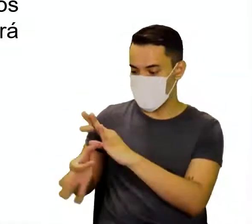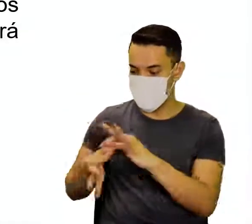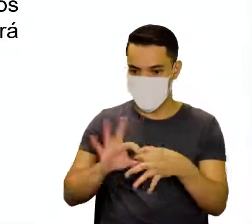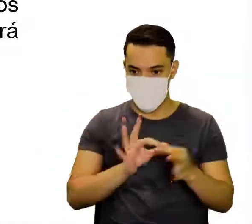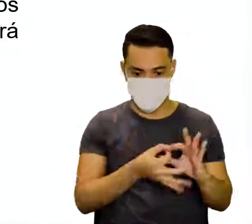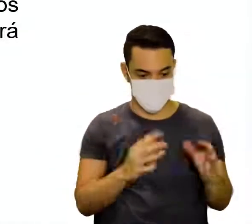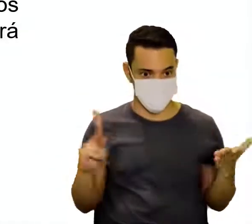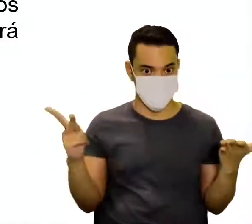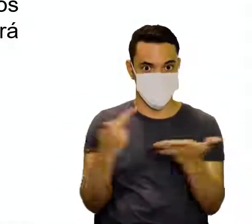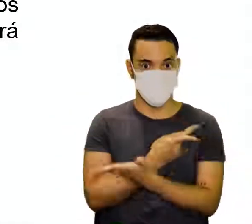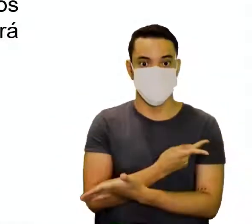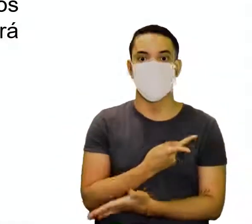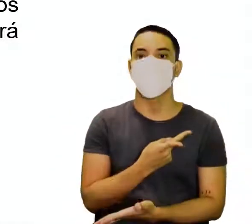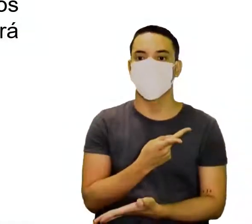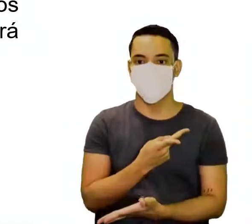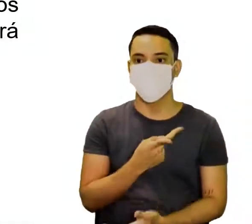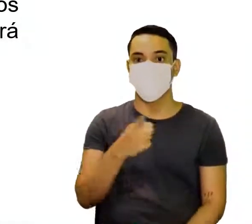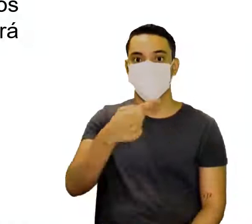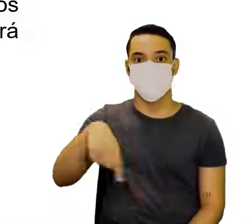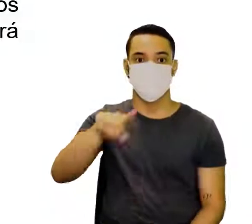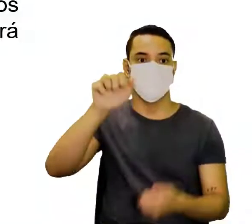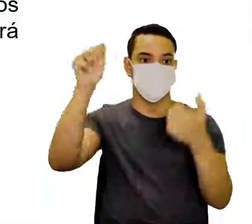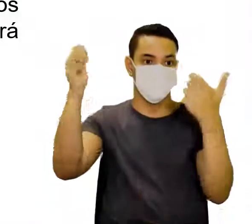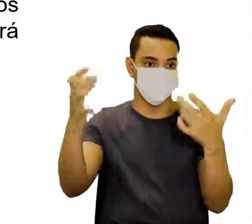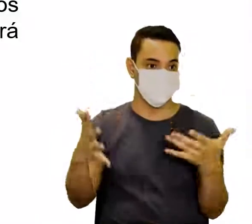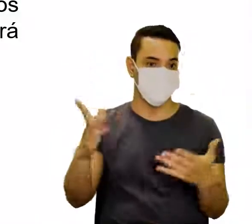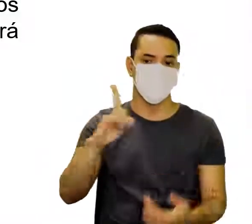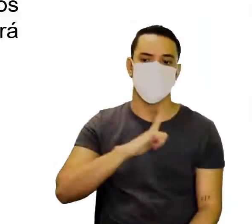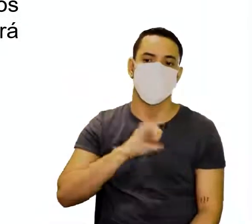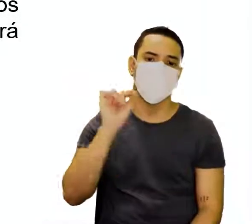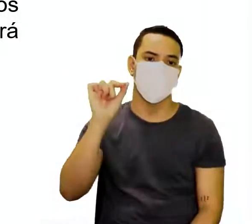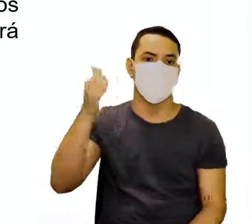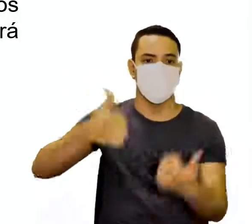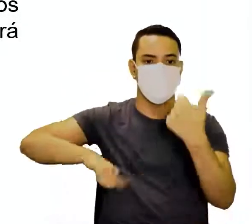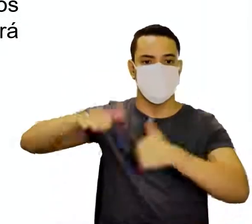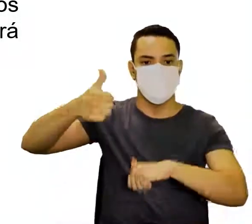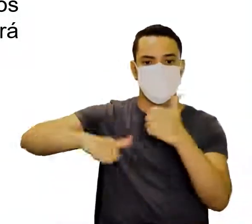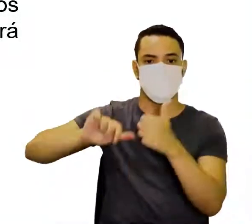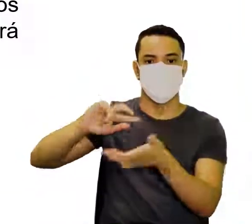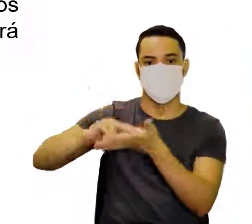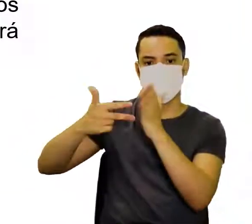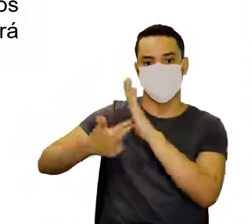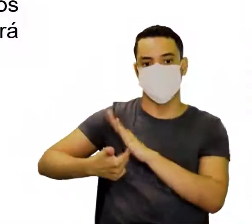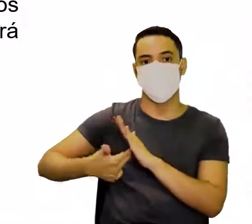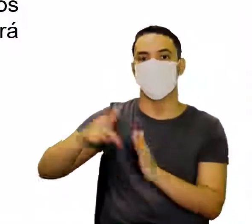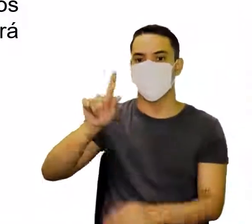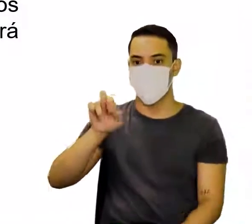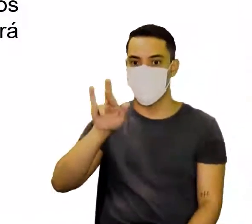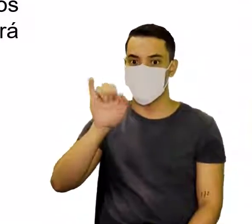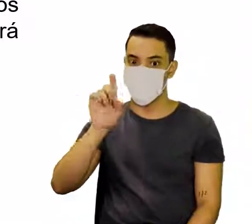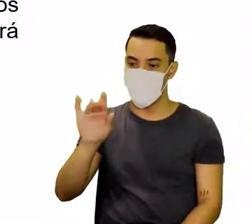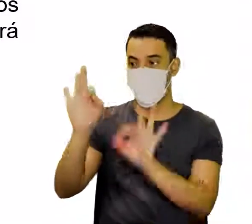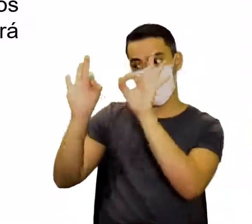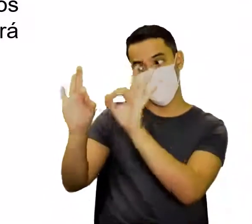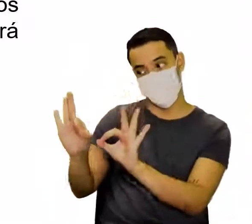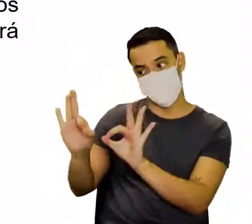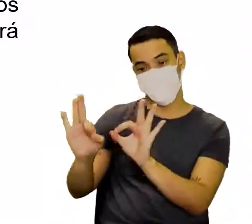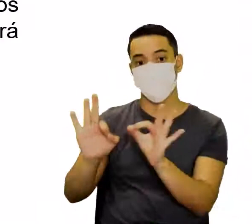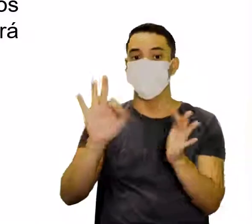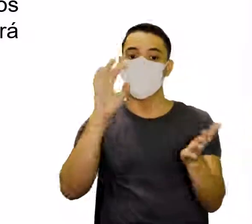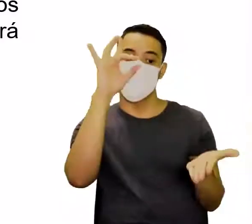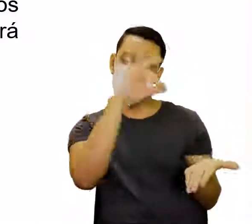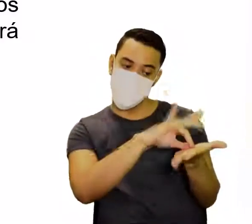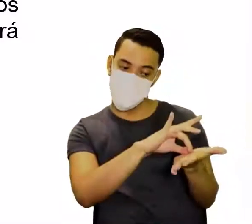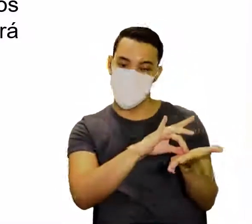de corrente, como eu falei para vocês, temos que analisar o que é um gerador ideal e o que é um gerador real,